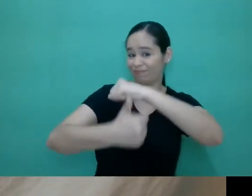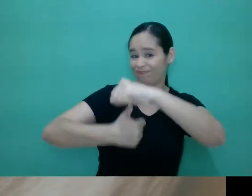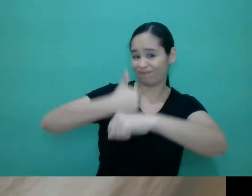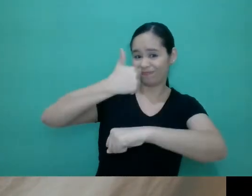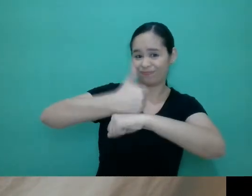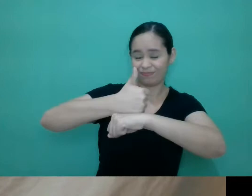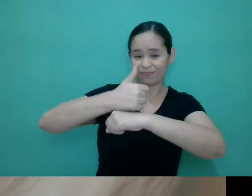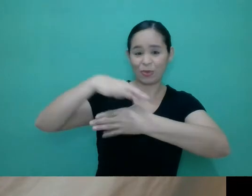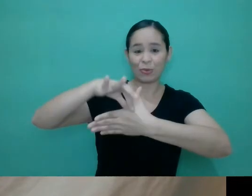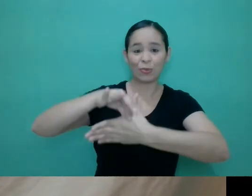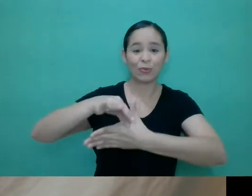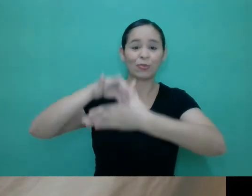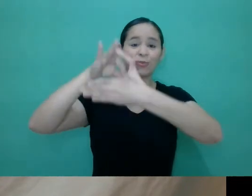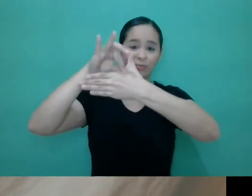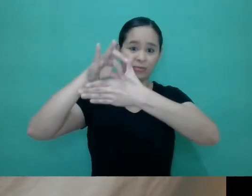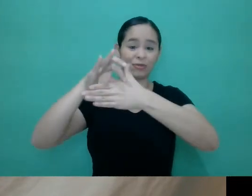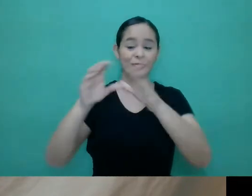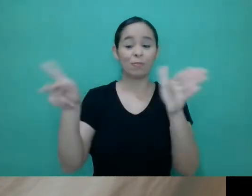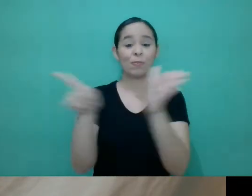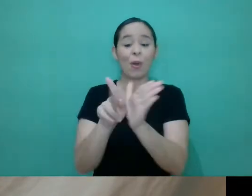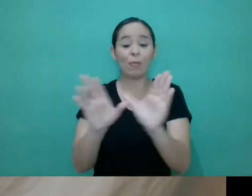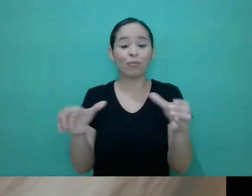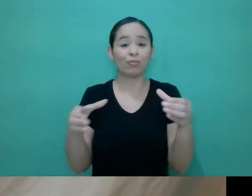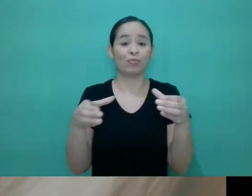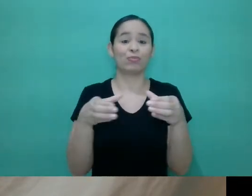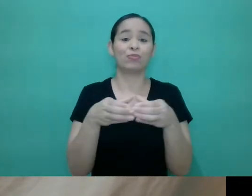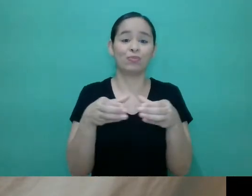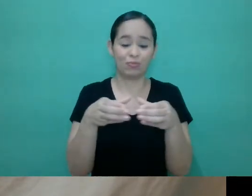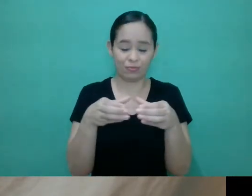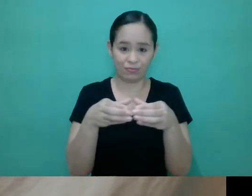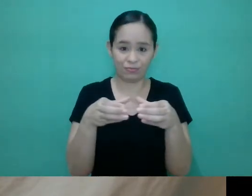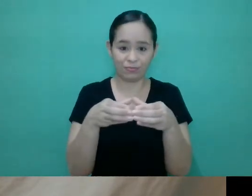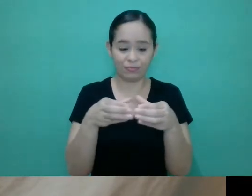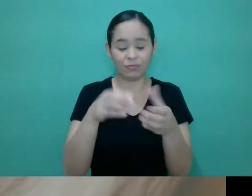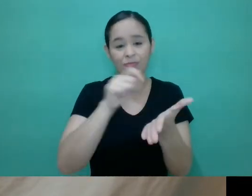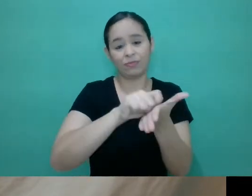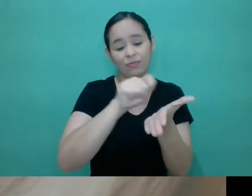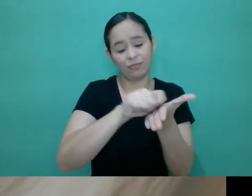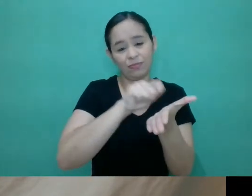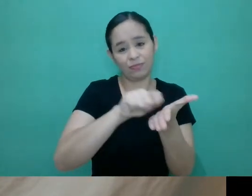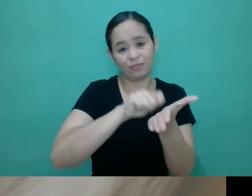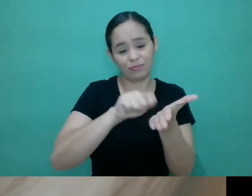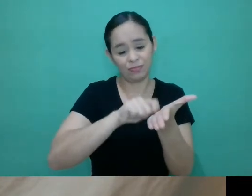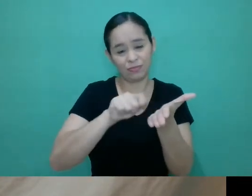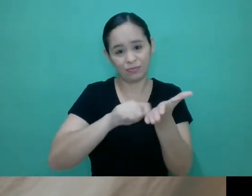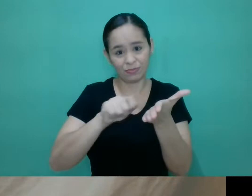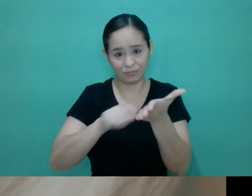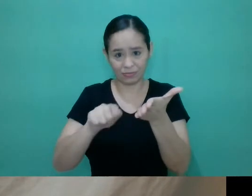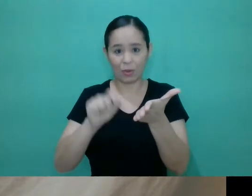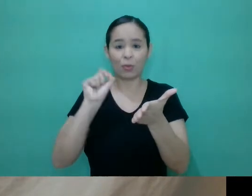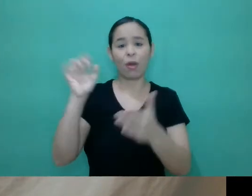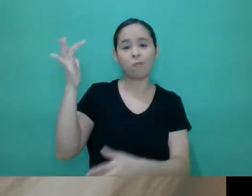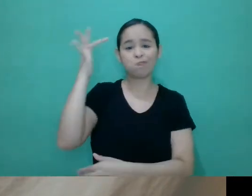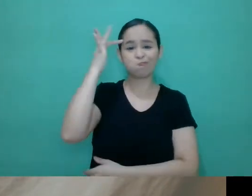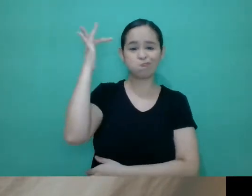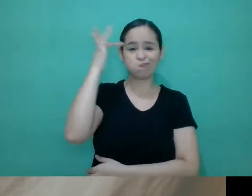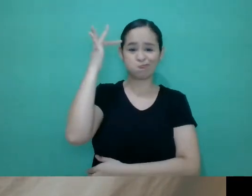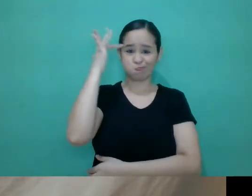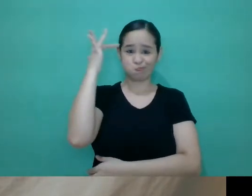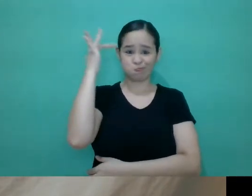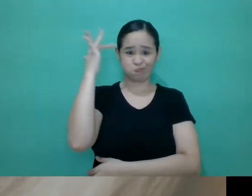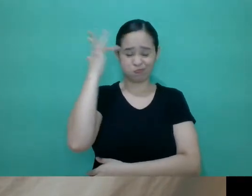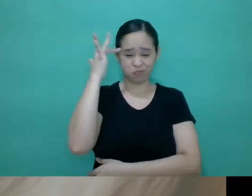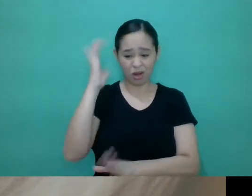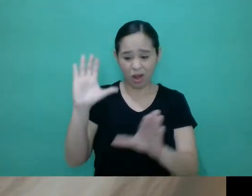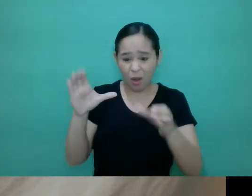é um gênero dedicado e escrito principalmente à elite intelectual e a uma